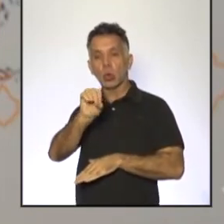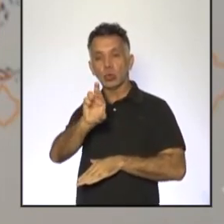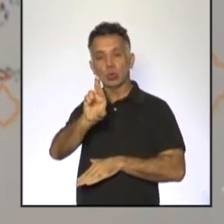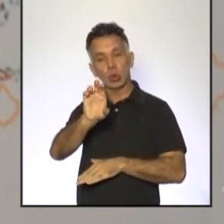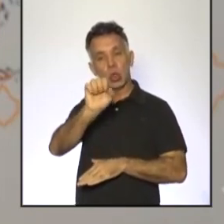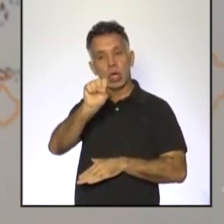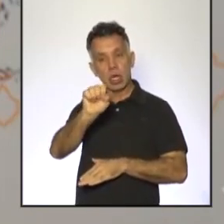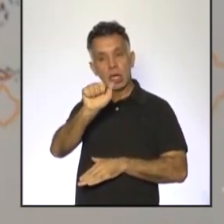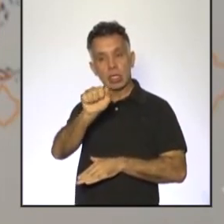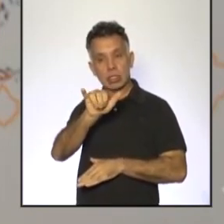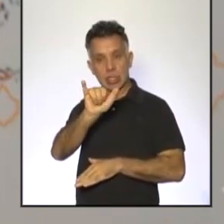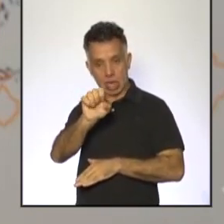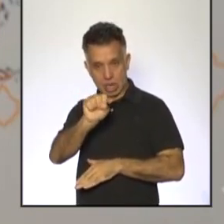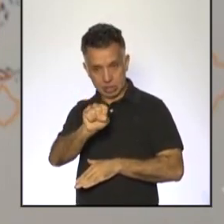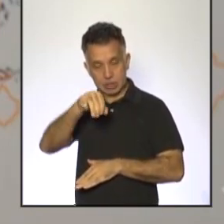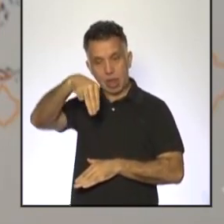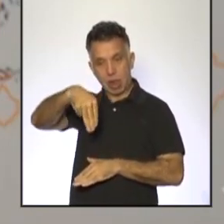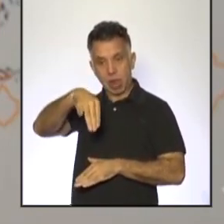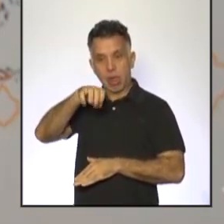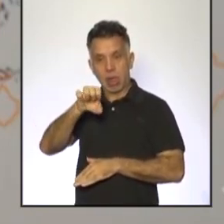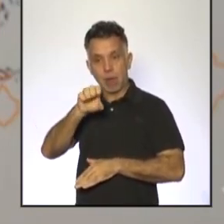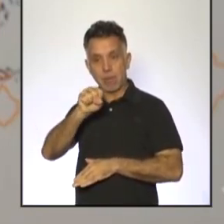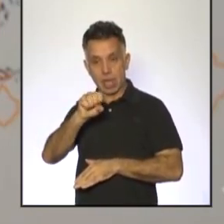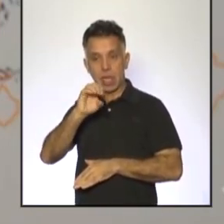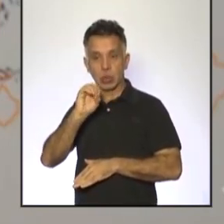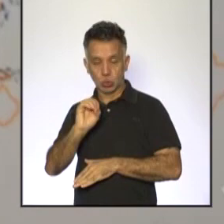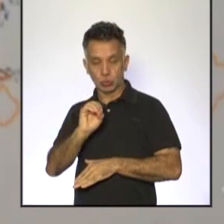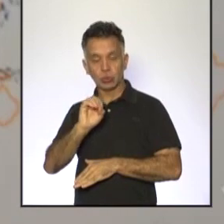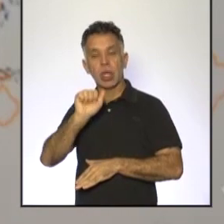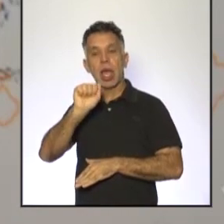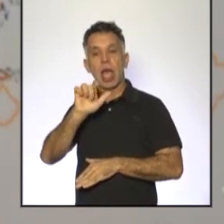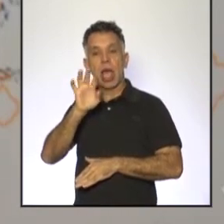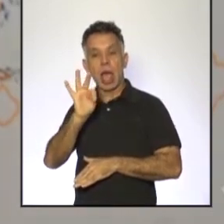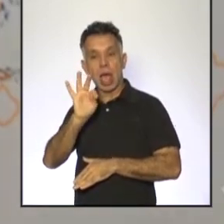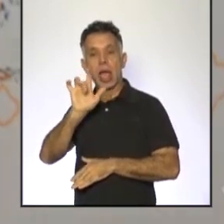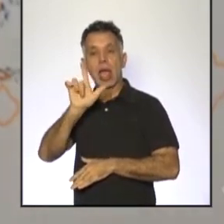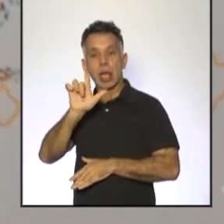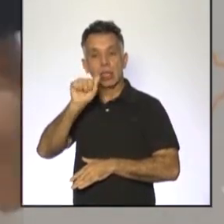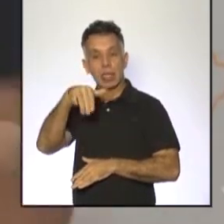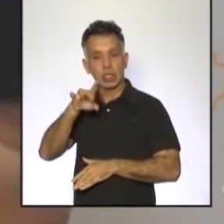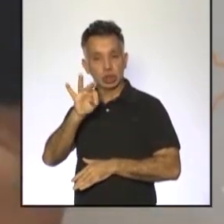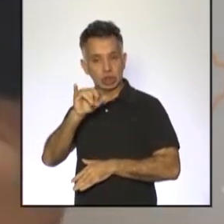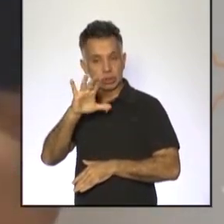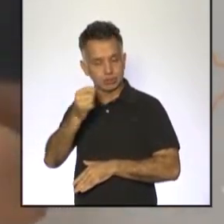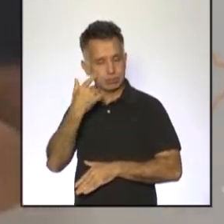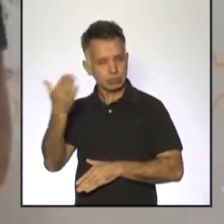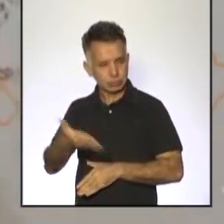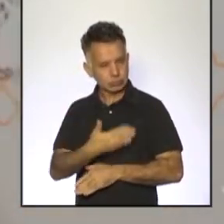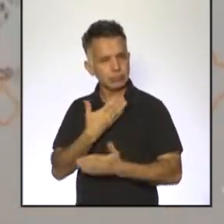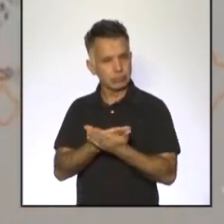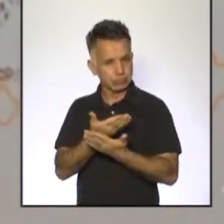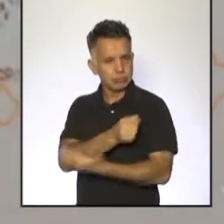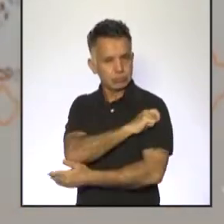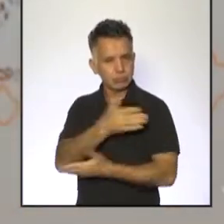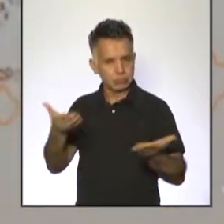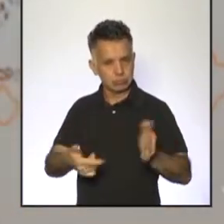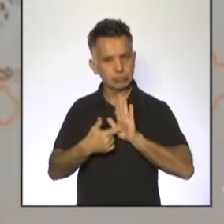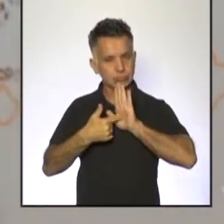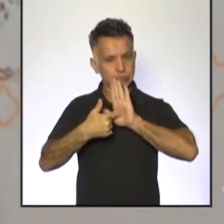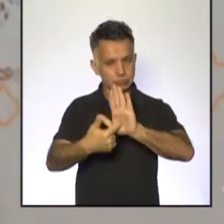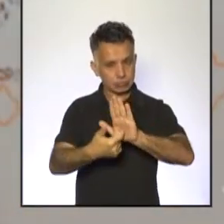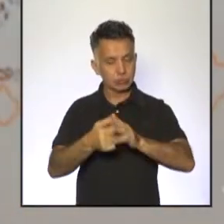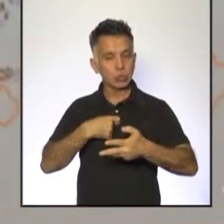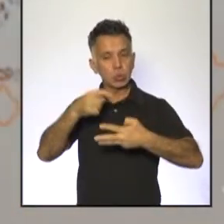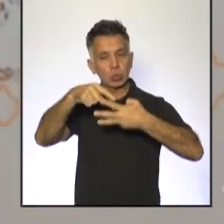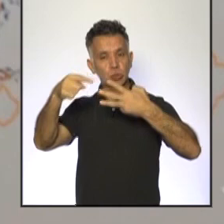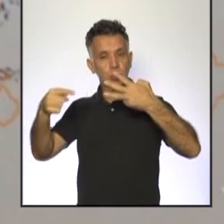mesoatlânticas. Um tópico extremamente importante que a gente vai abordar na aula de hoje. E aí eu tracei para vocês aqui 3 tipos de